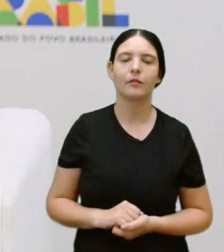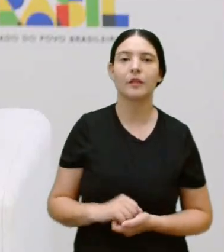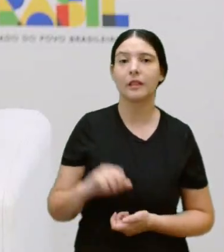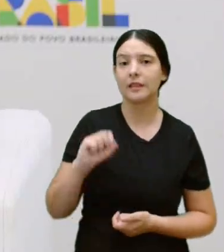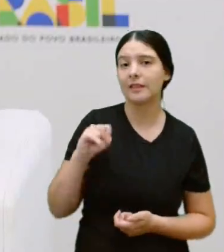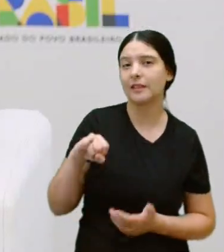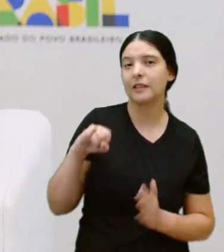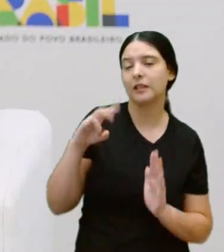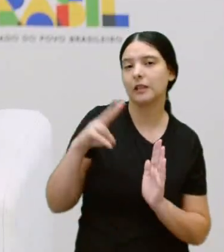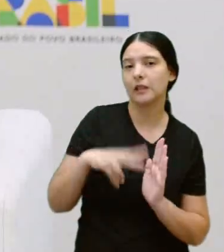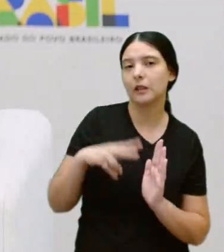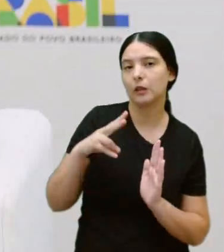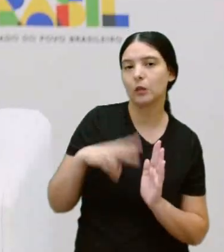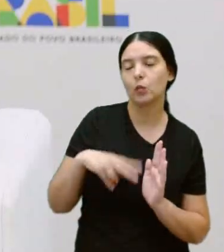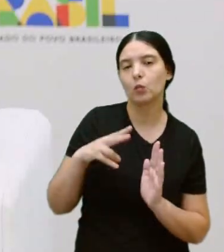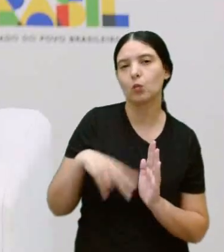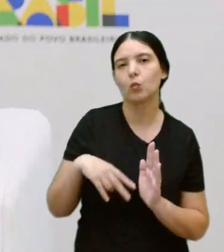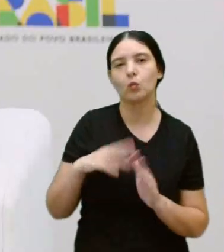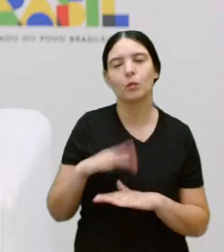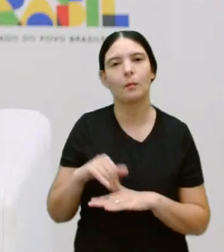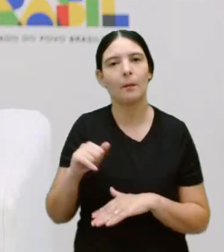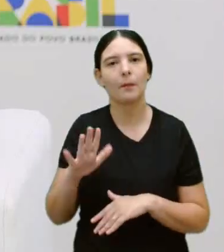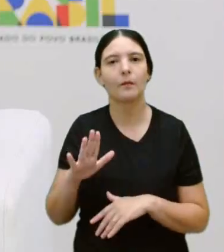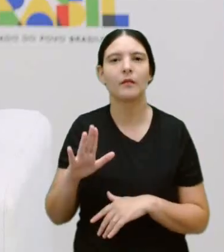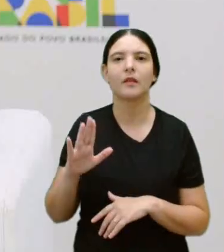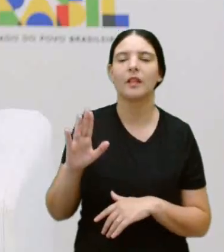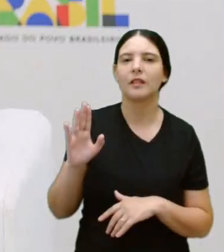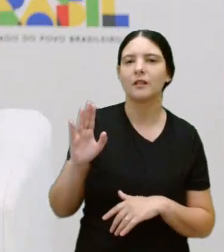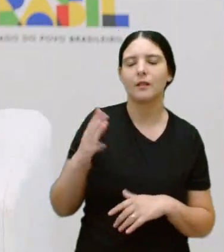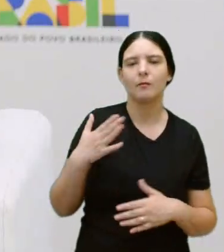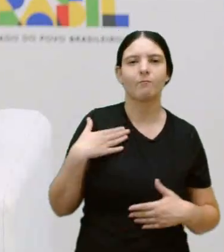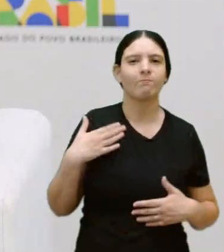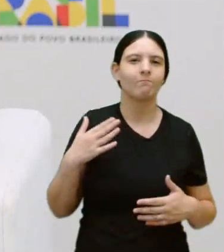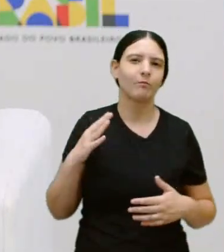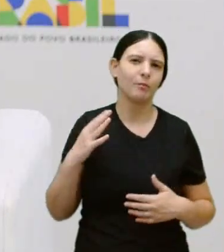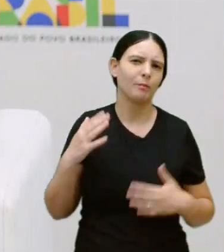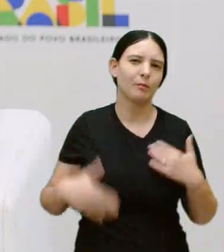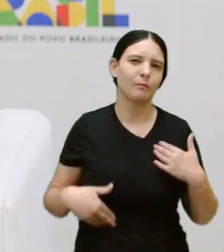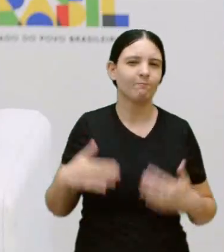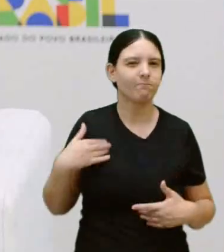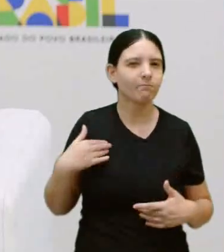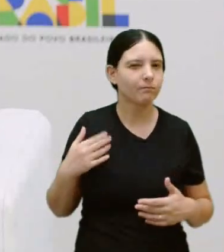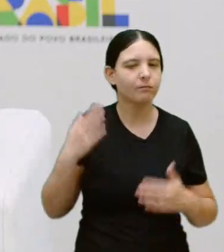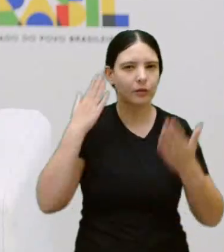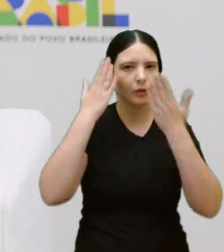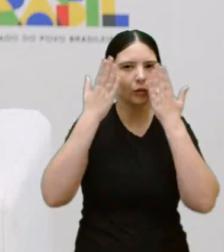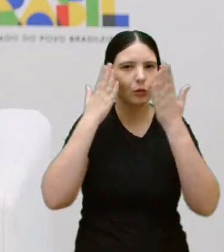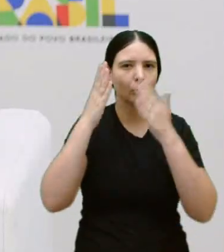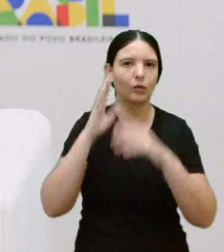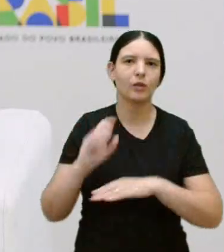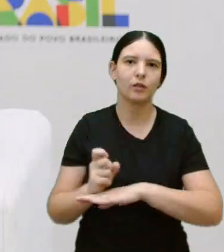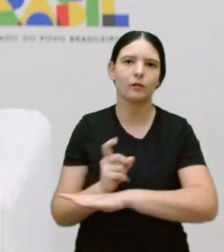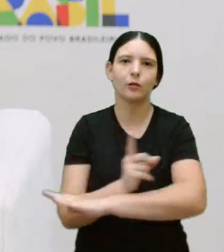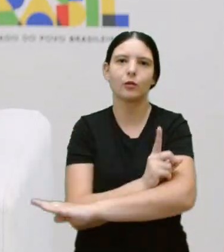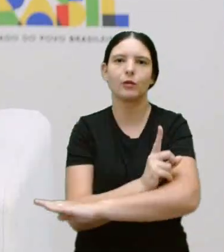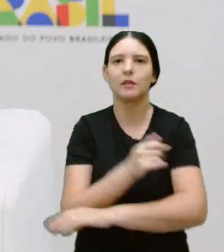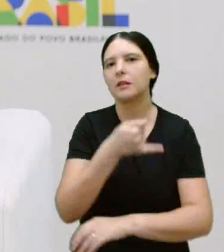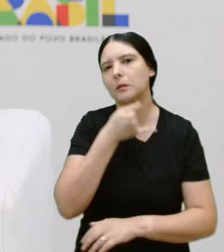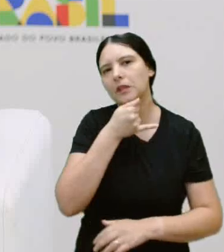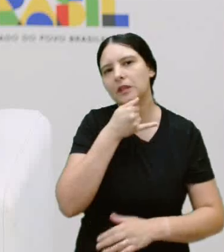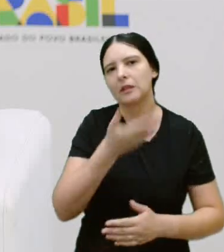mais, digamos, biologicista, né, da psicologia evolucionista, por exemplo, que é um campo